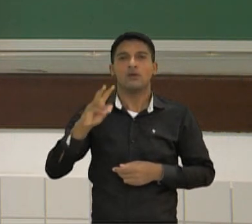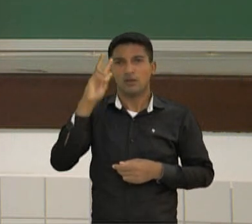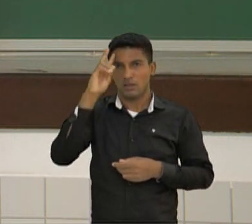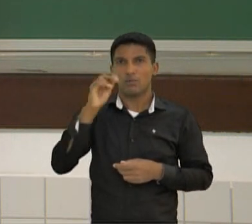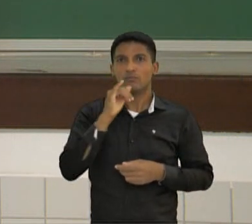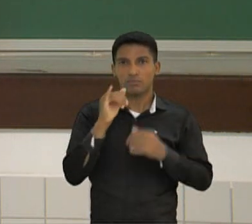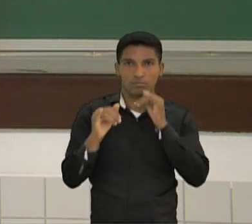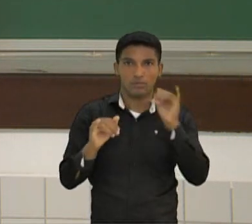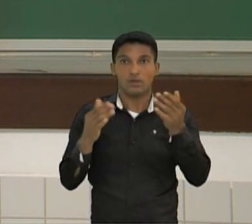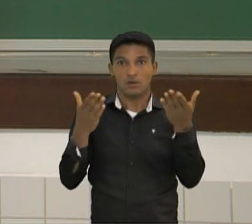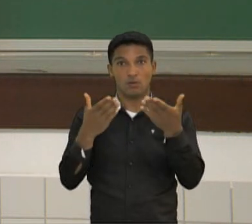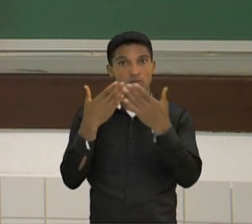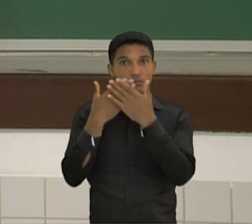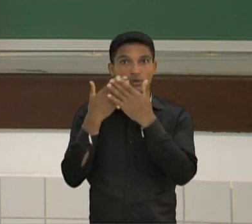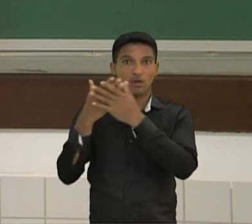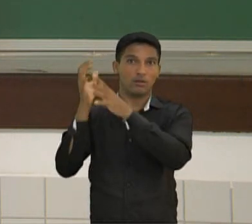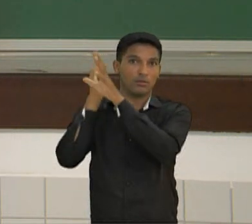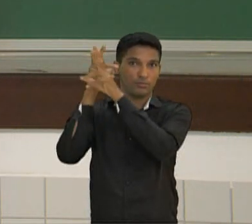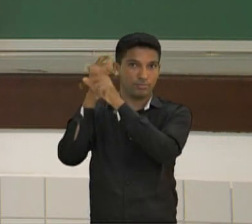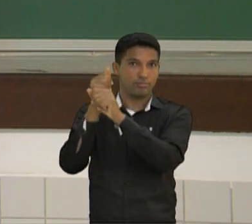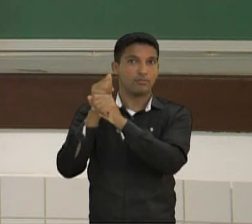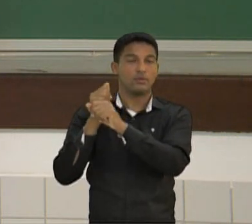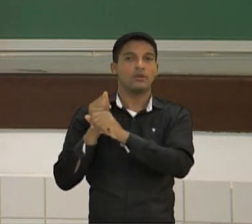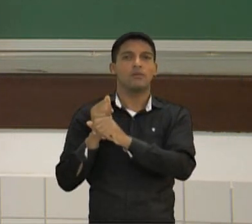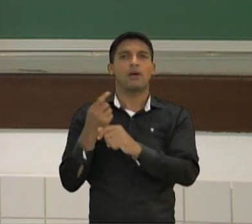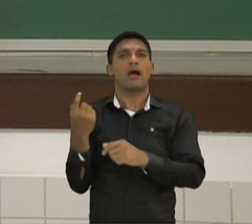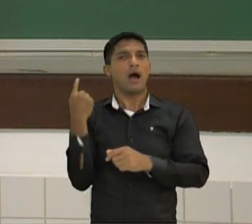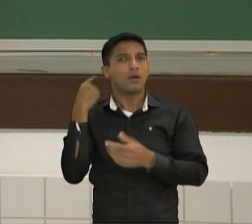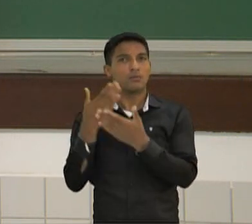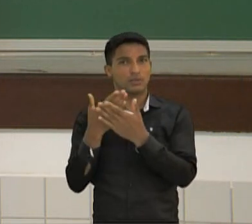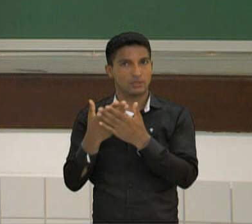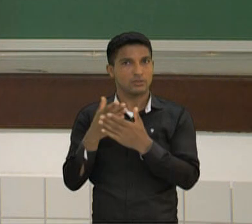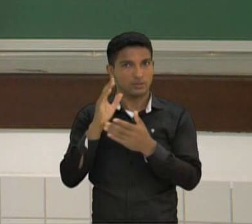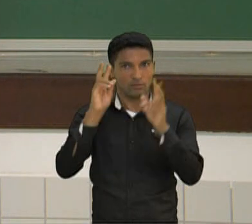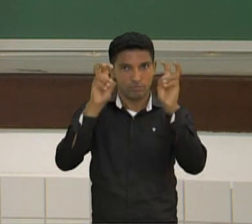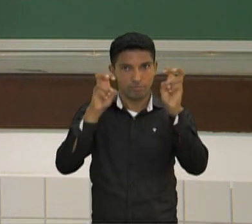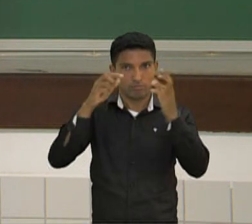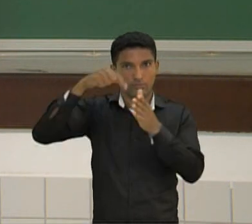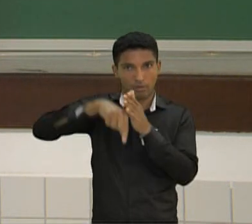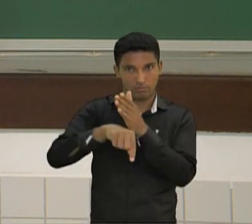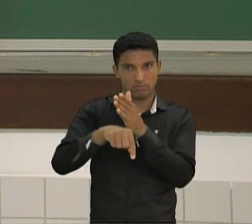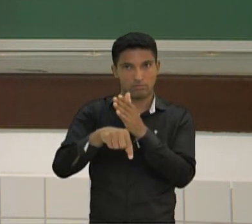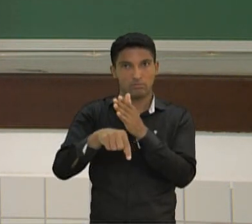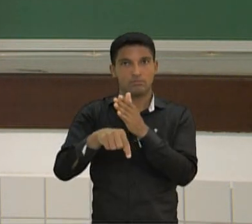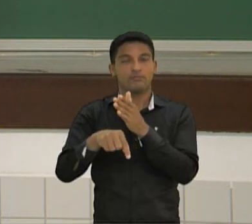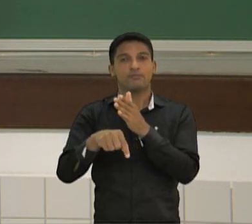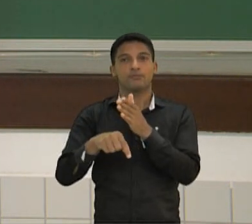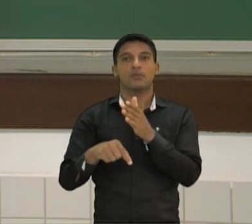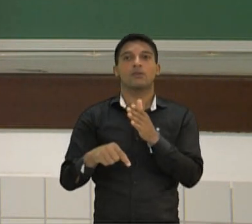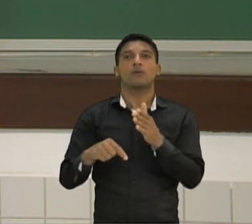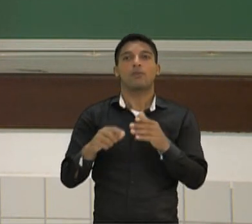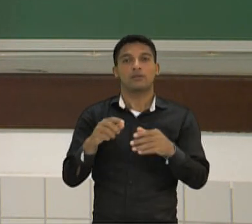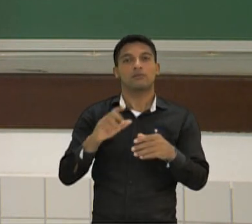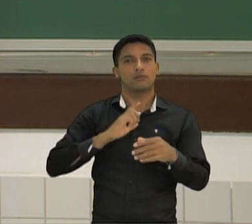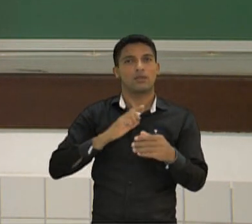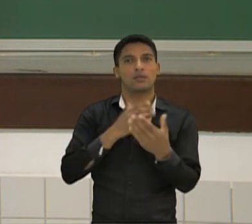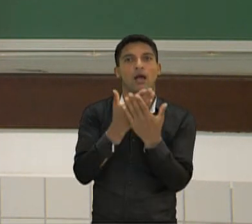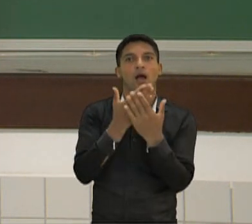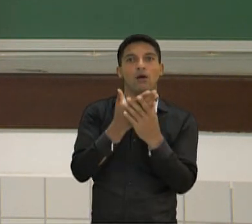desses sistemas. Vocês podem acompanhar ou pelo YouTube ou pelas suas anotações também. Tudo bem? Vamos